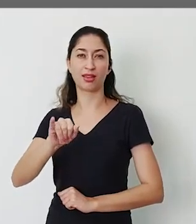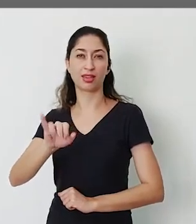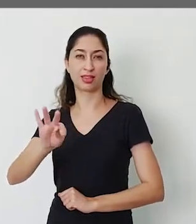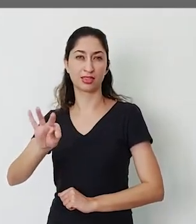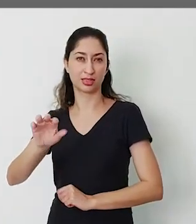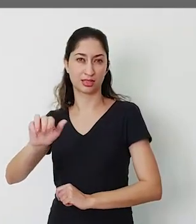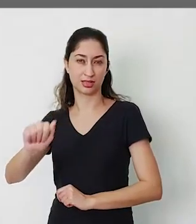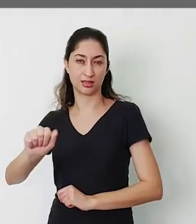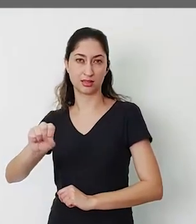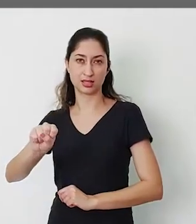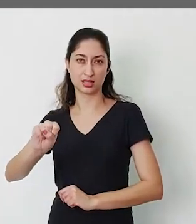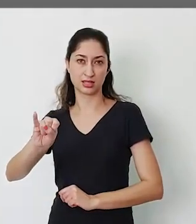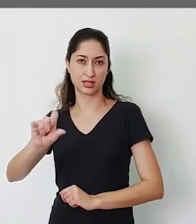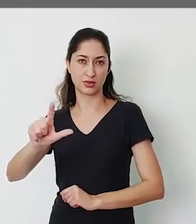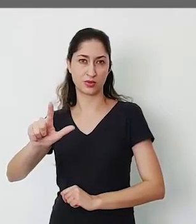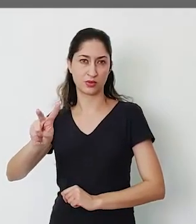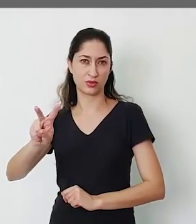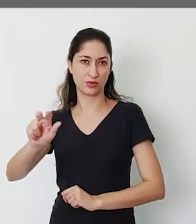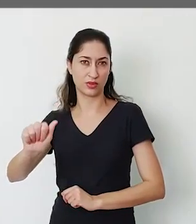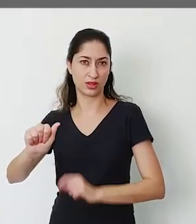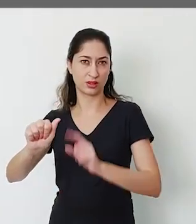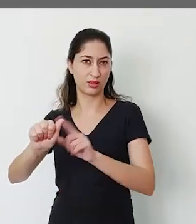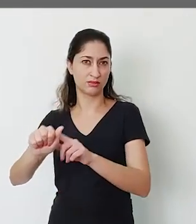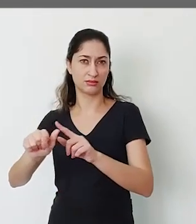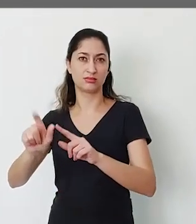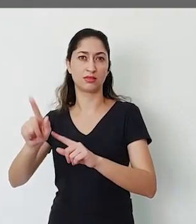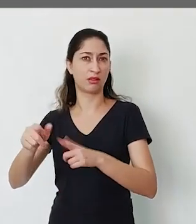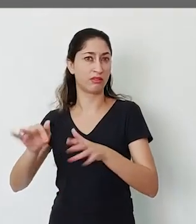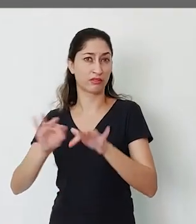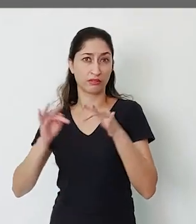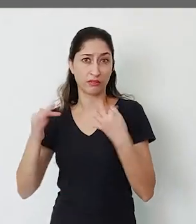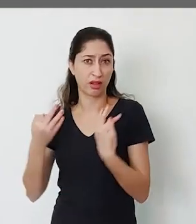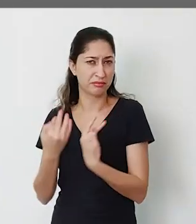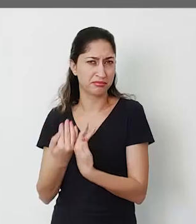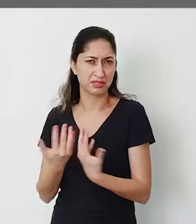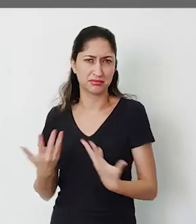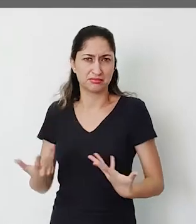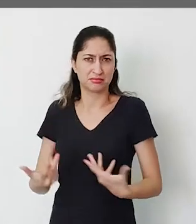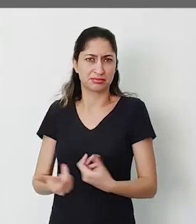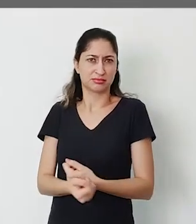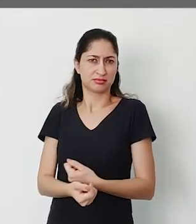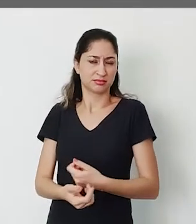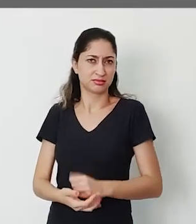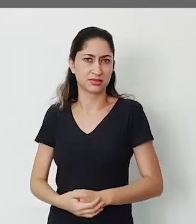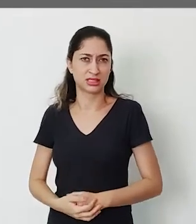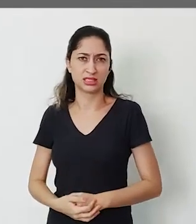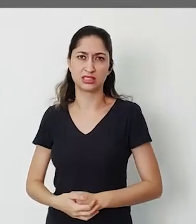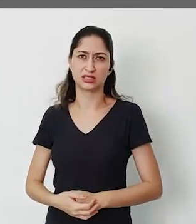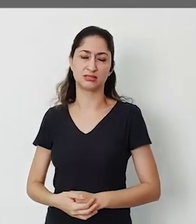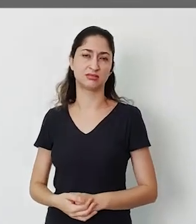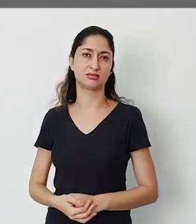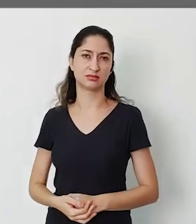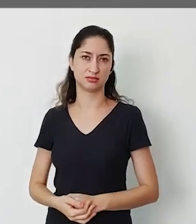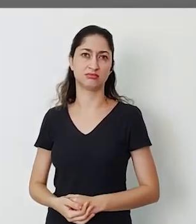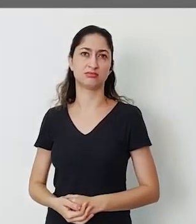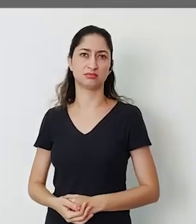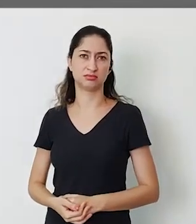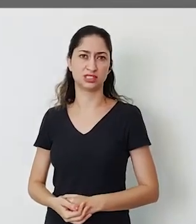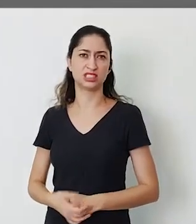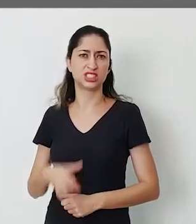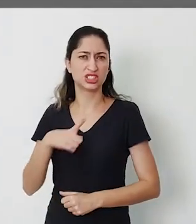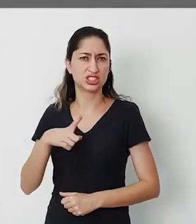e com o russo até. Na época tinha um projeto interessantíssimo.